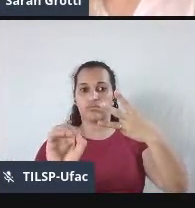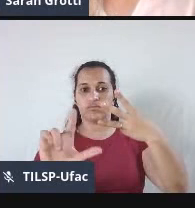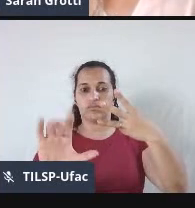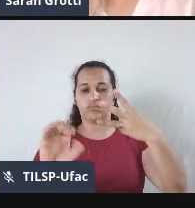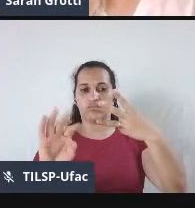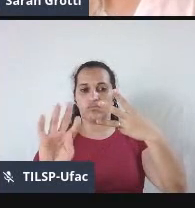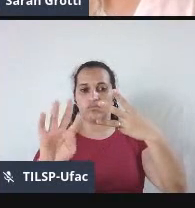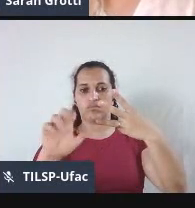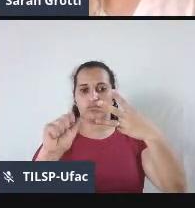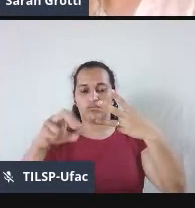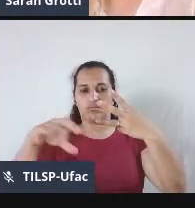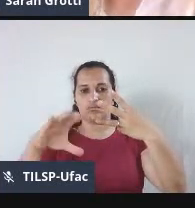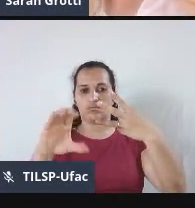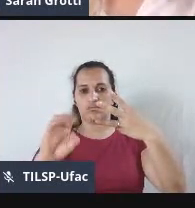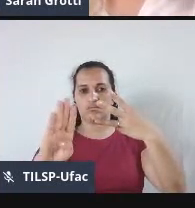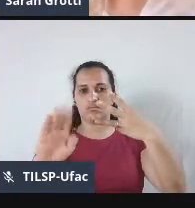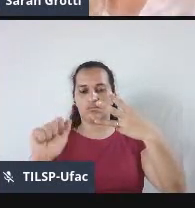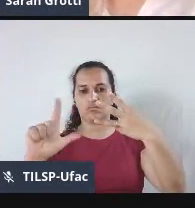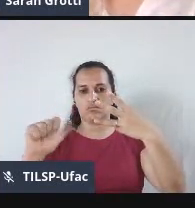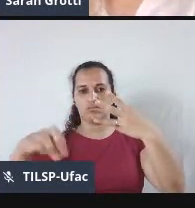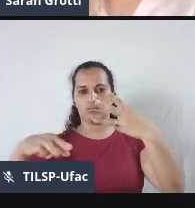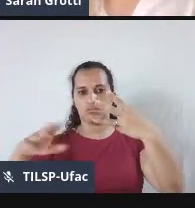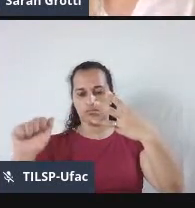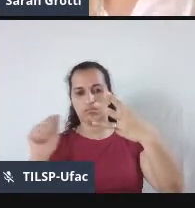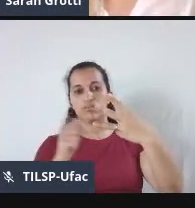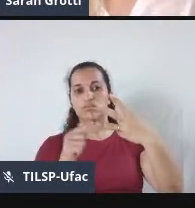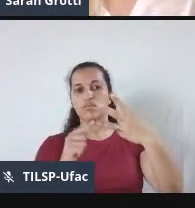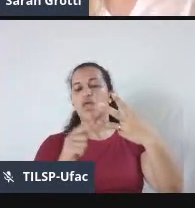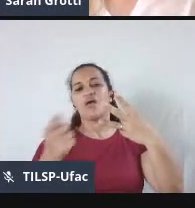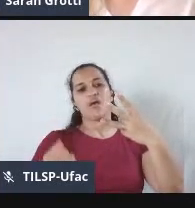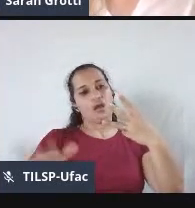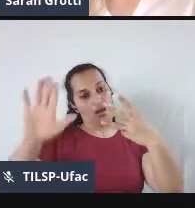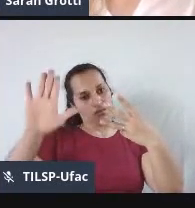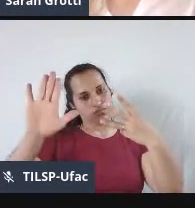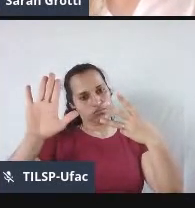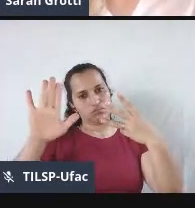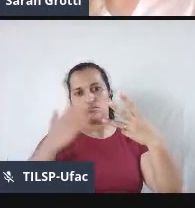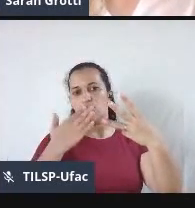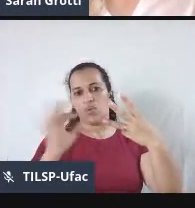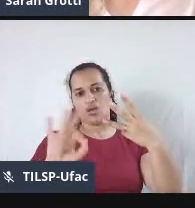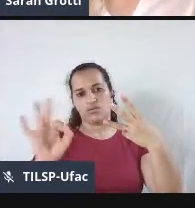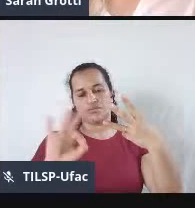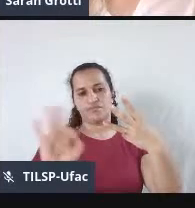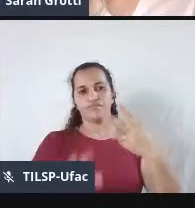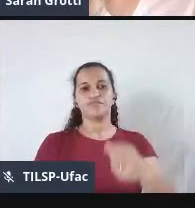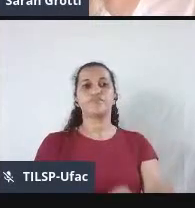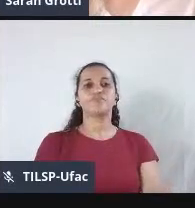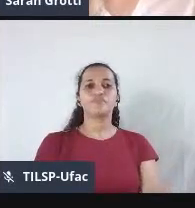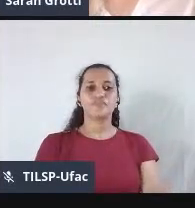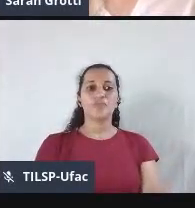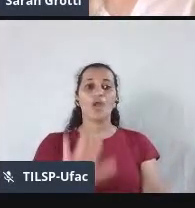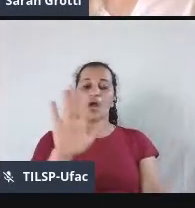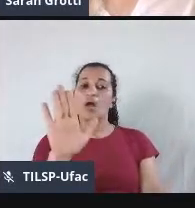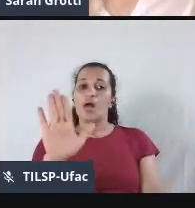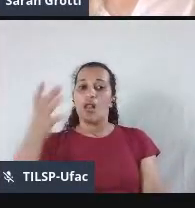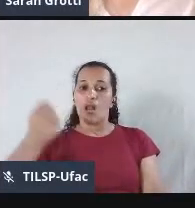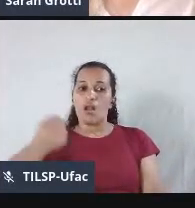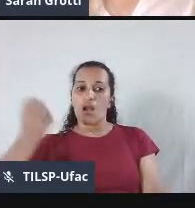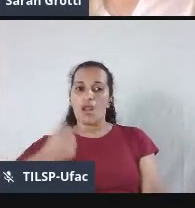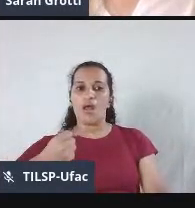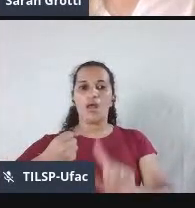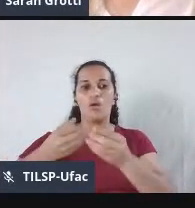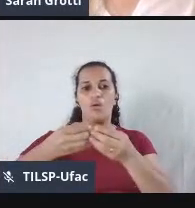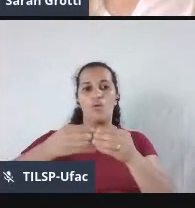não é muito costumeiro ser pedido, né? Lacto e ovo vegetarianos podem